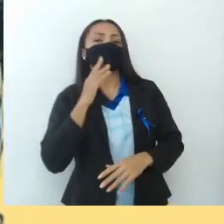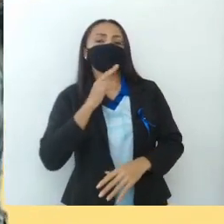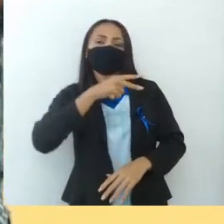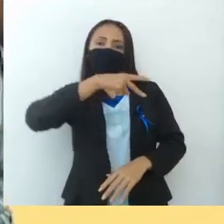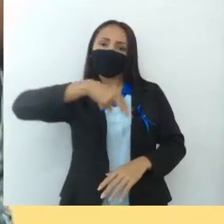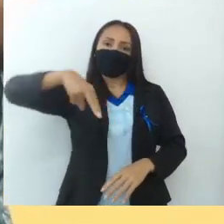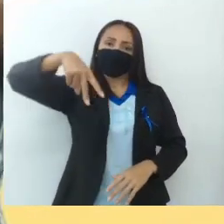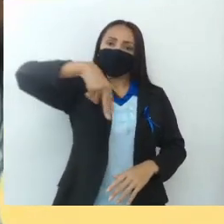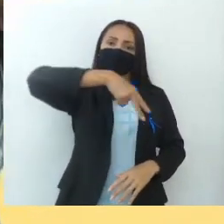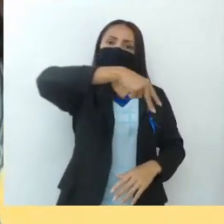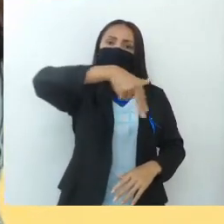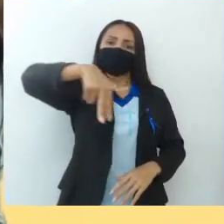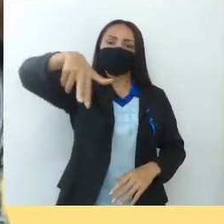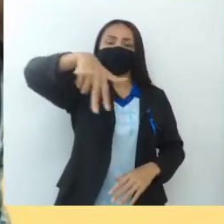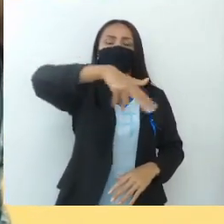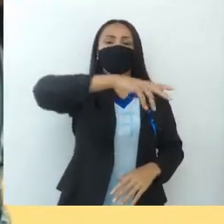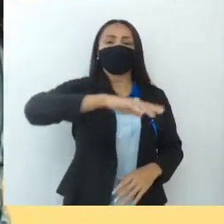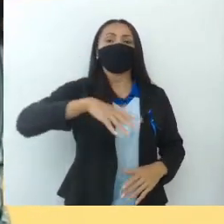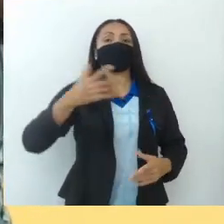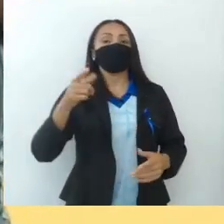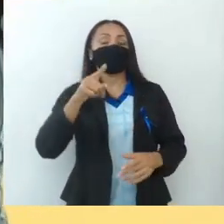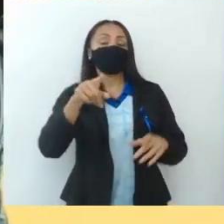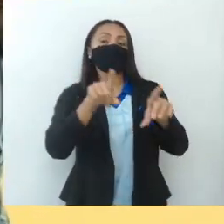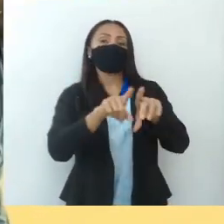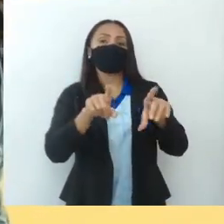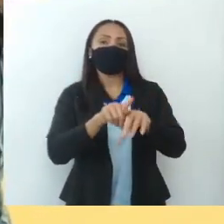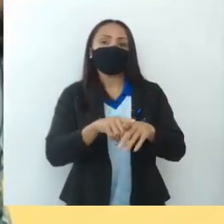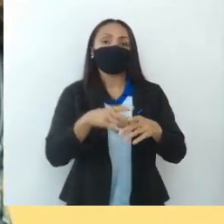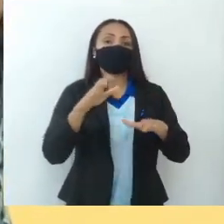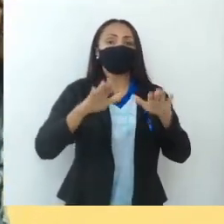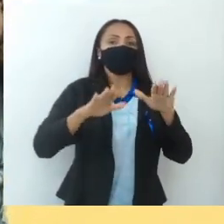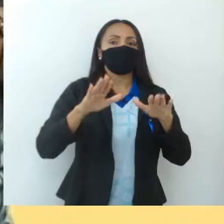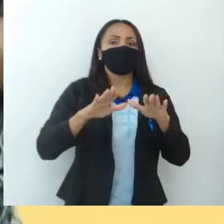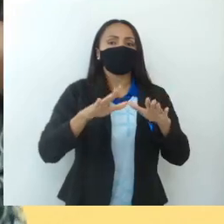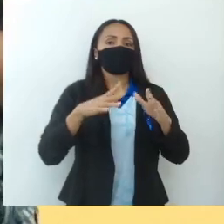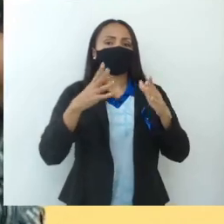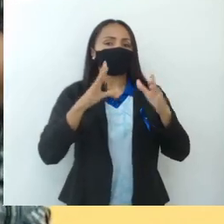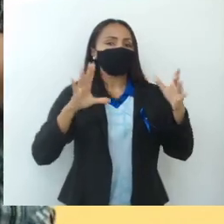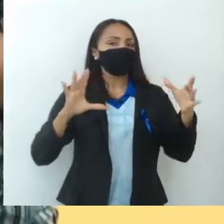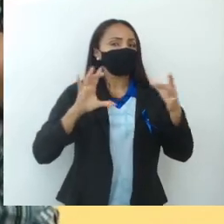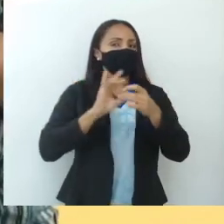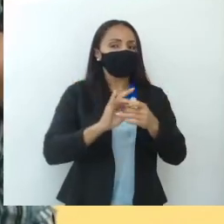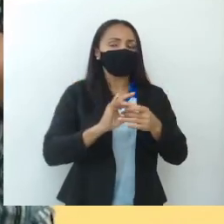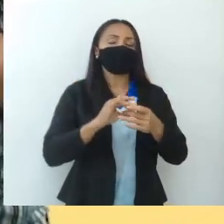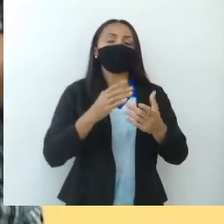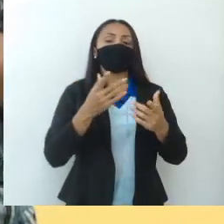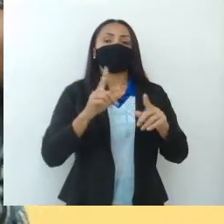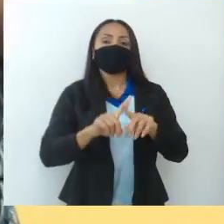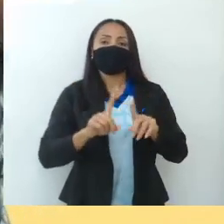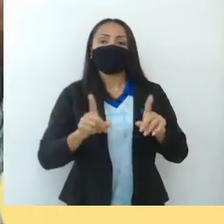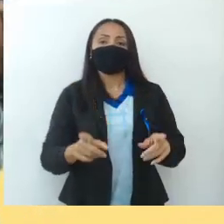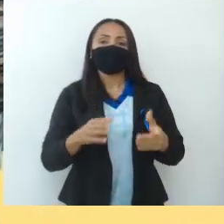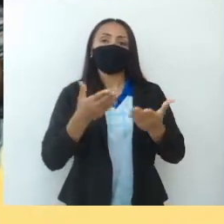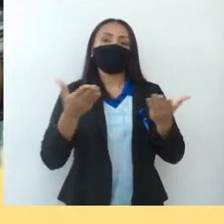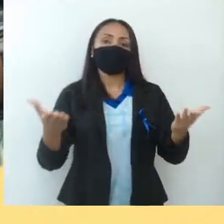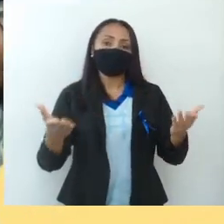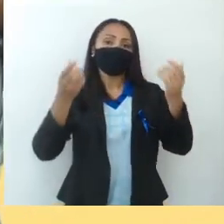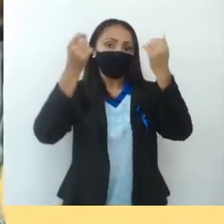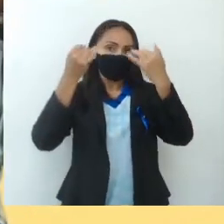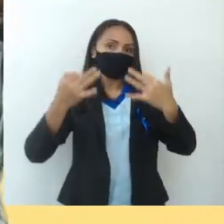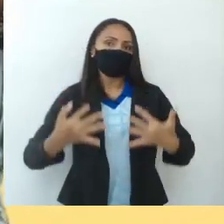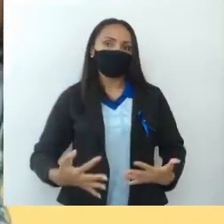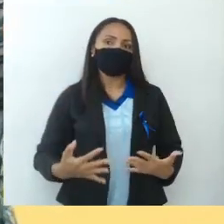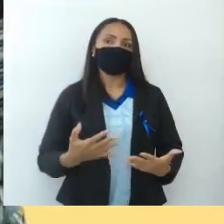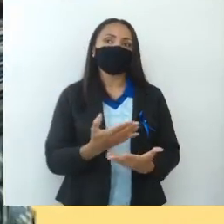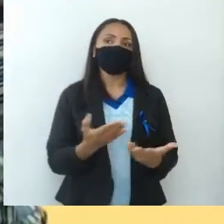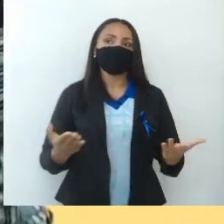você também. Talvez você não saiba associar as ruas ainda, mas a gente vai trazer isso para eles, né, Robson? Para a gente falar dessas ruas, a